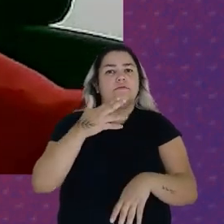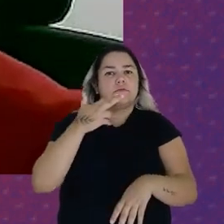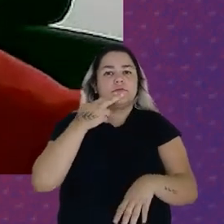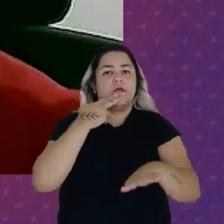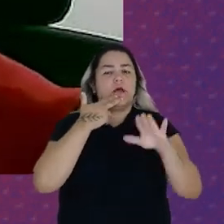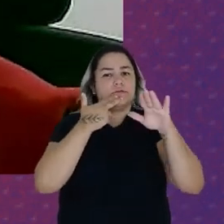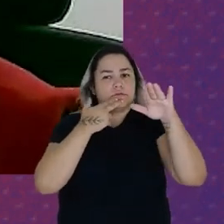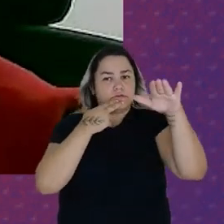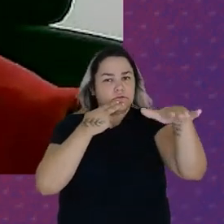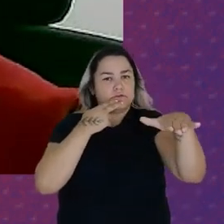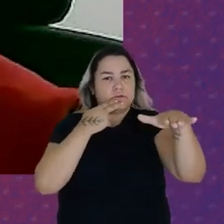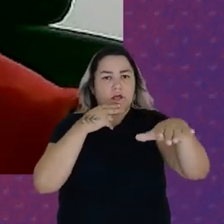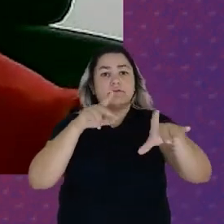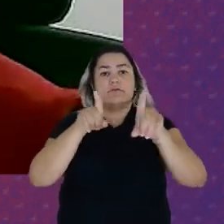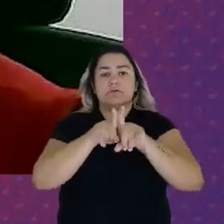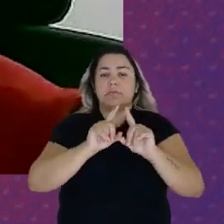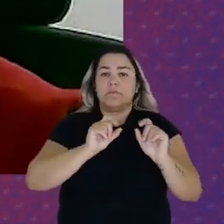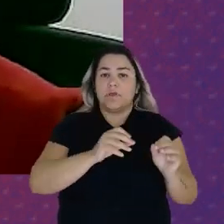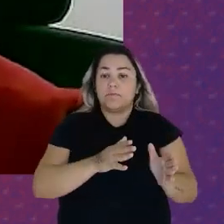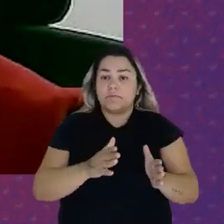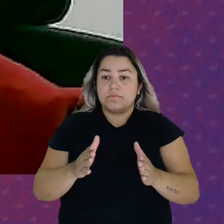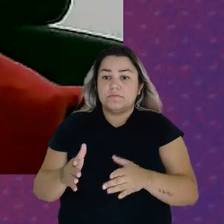em processo